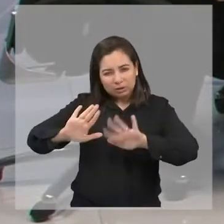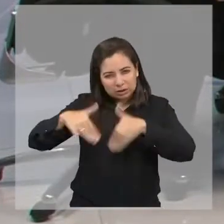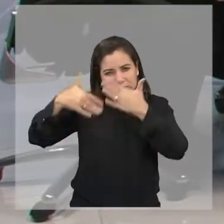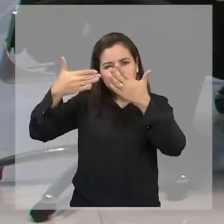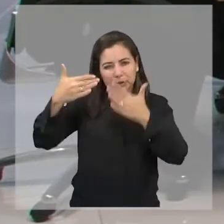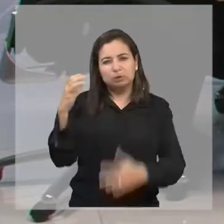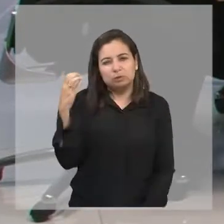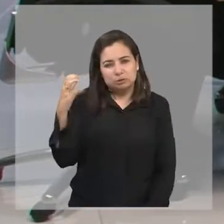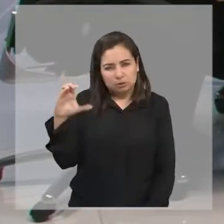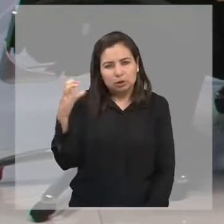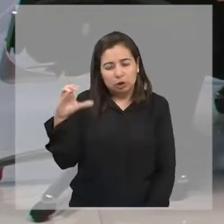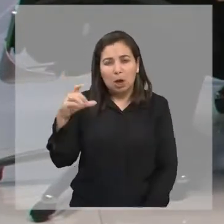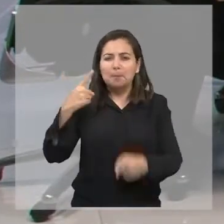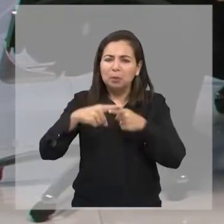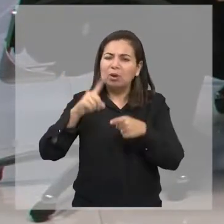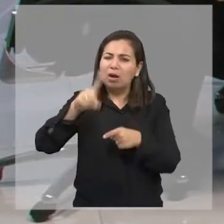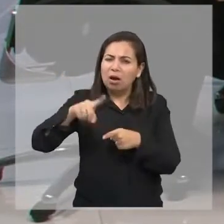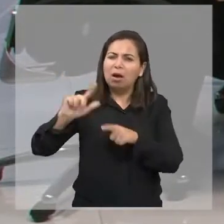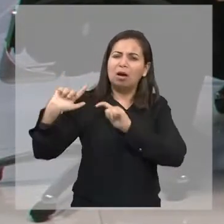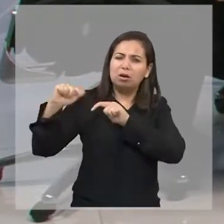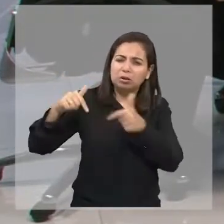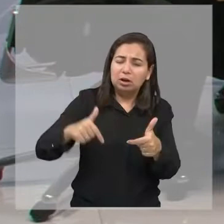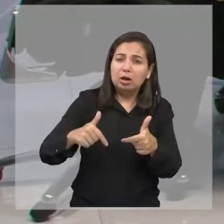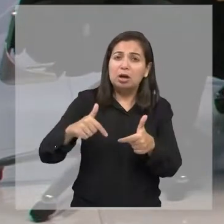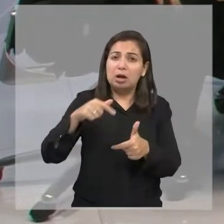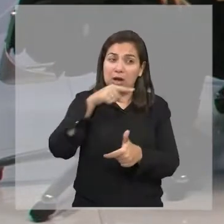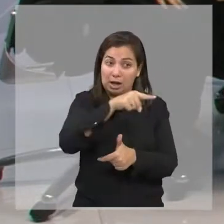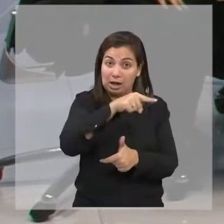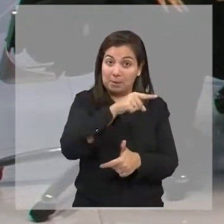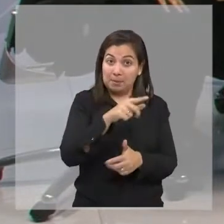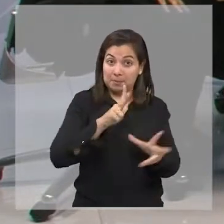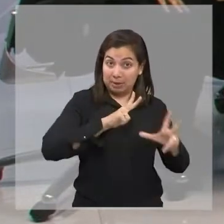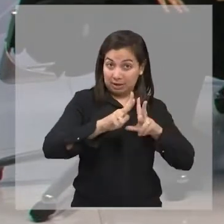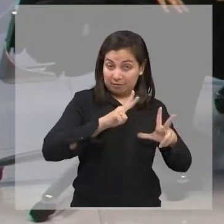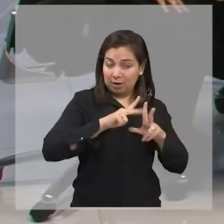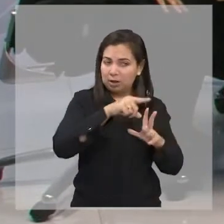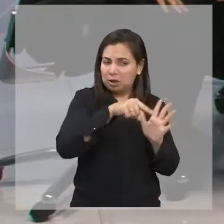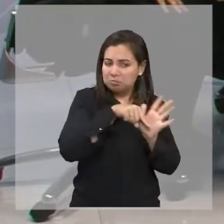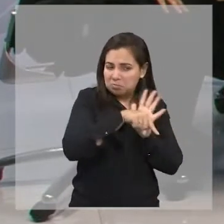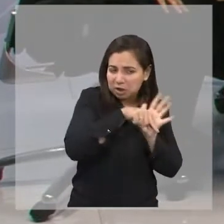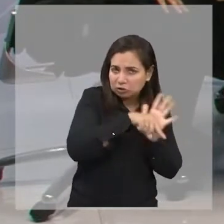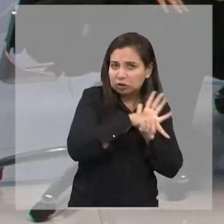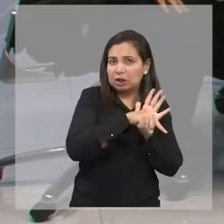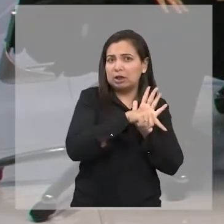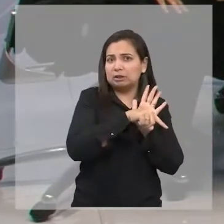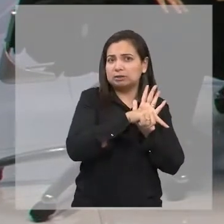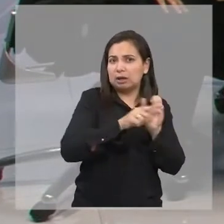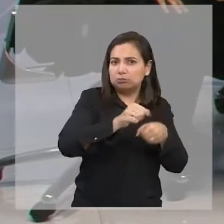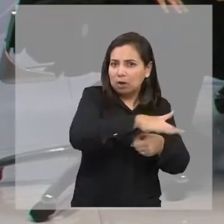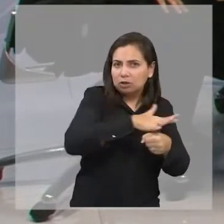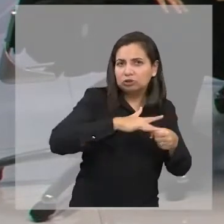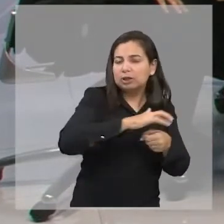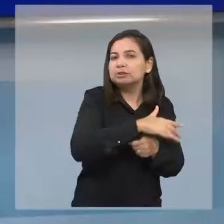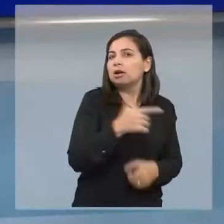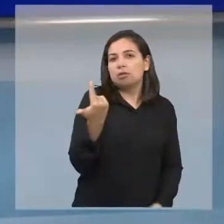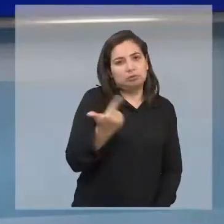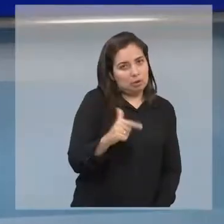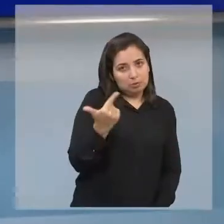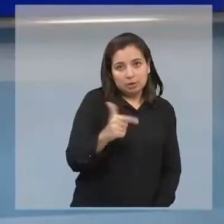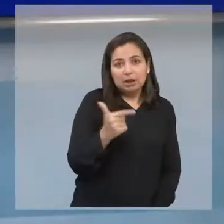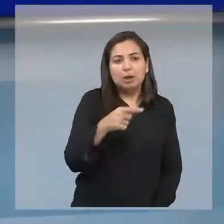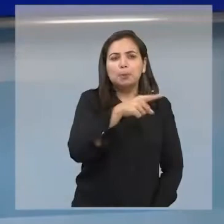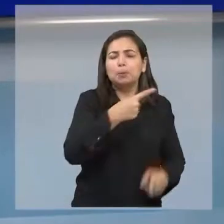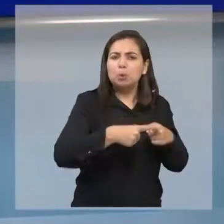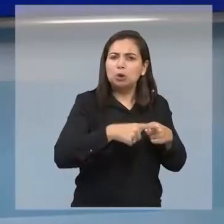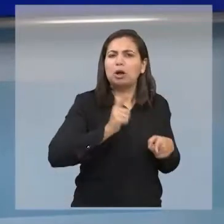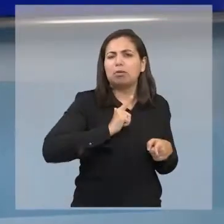porque é da tradição das universidades privadas do Brasil não fazer nem pesquisa nem extensão. Isso é público. Tem um nível de ensino muito